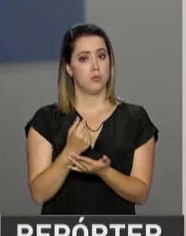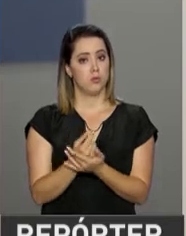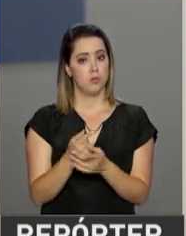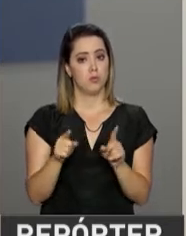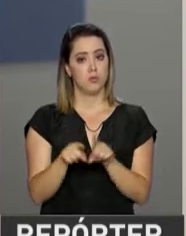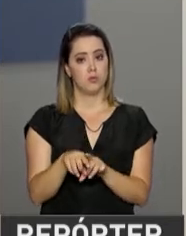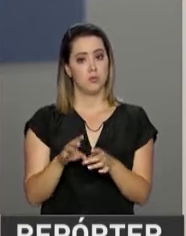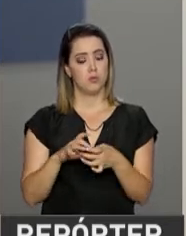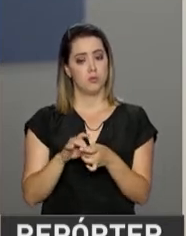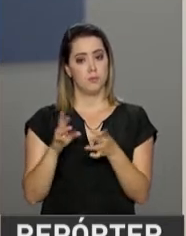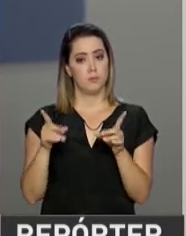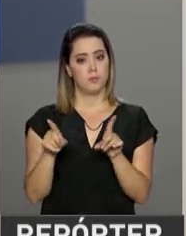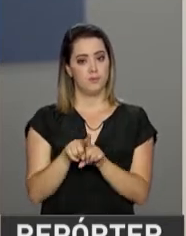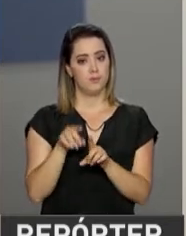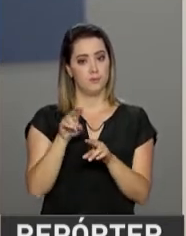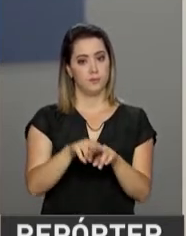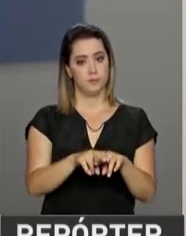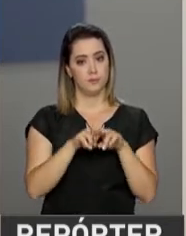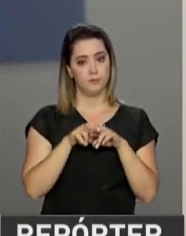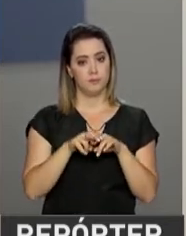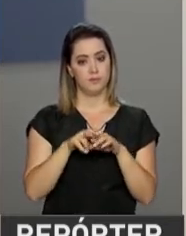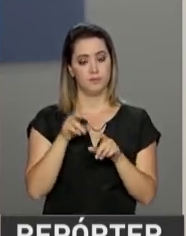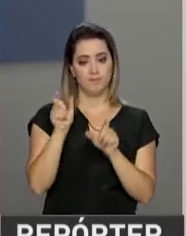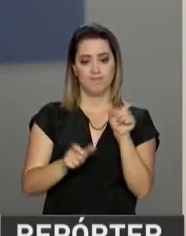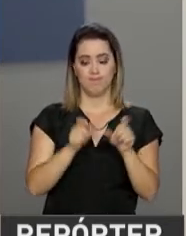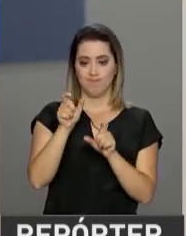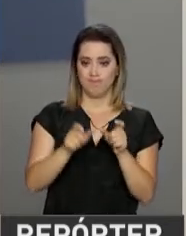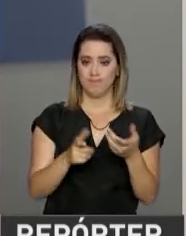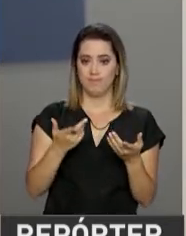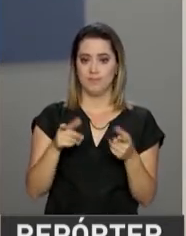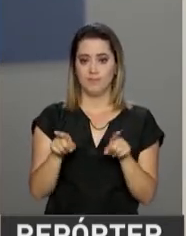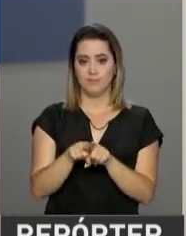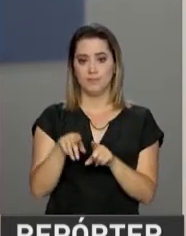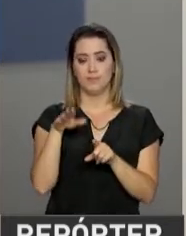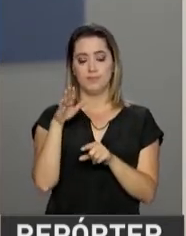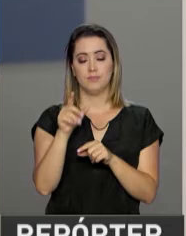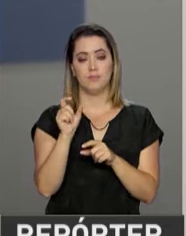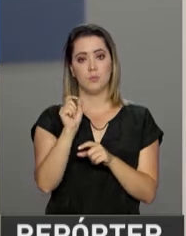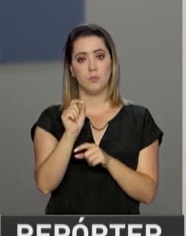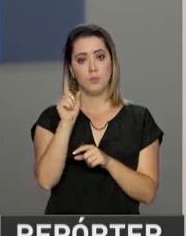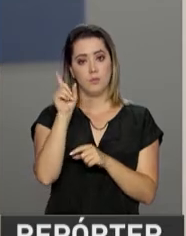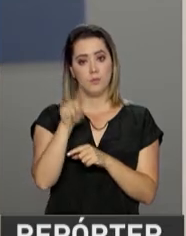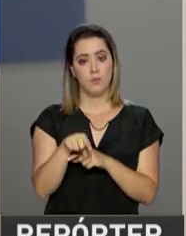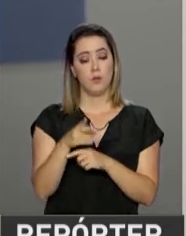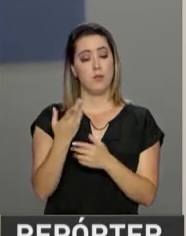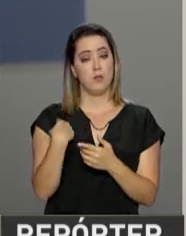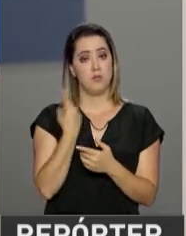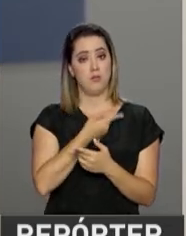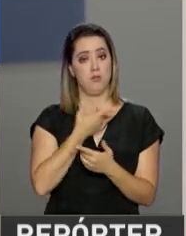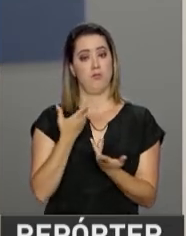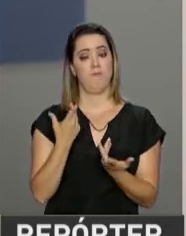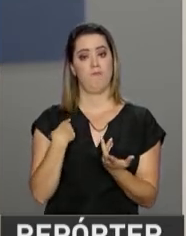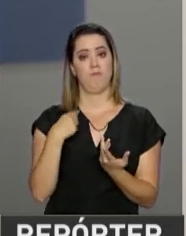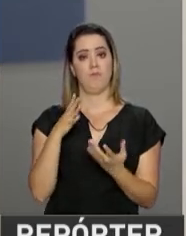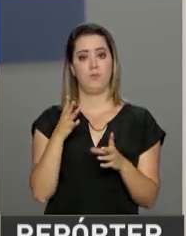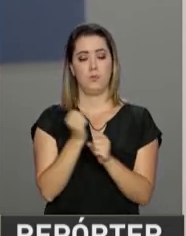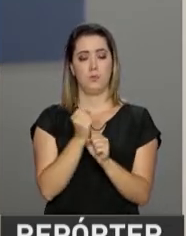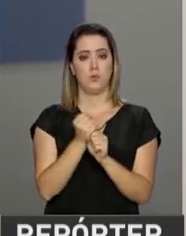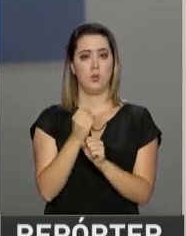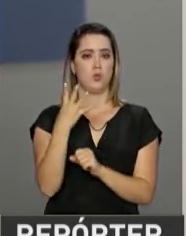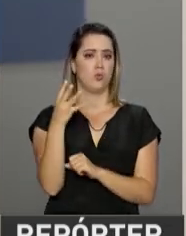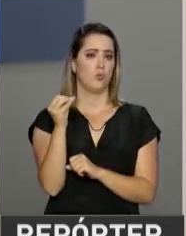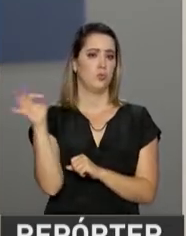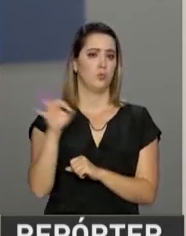liberados os beneficiários dos segurados 2010 a gente calcula que cerca de 40%